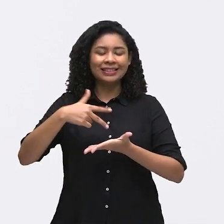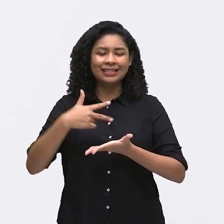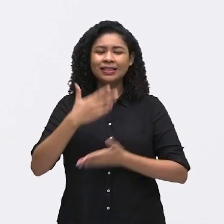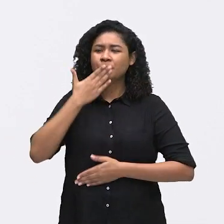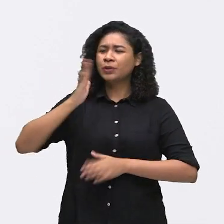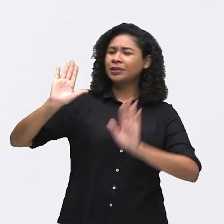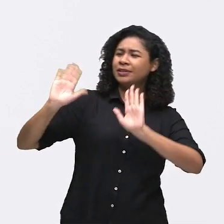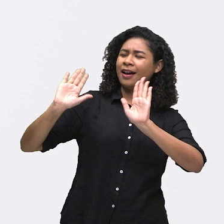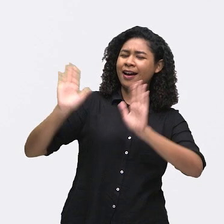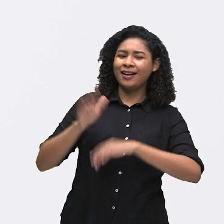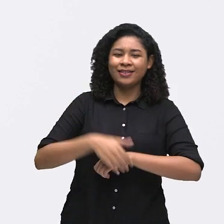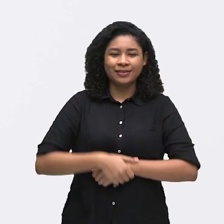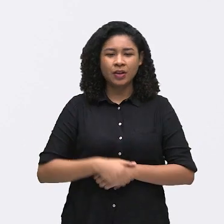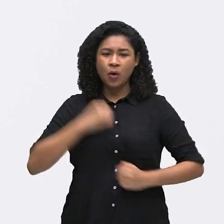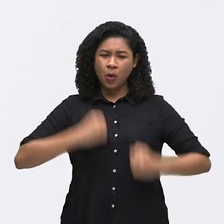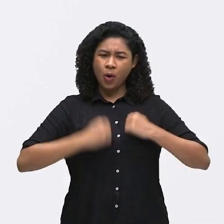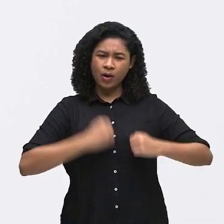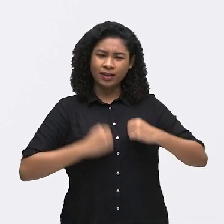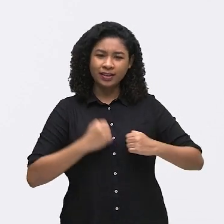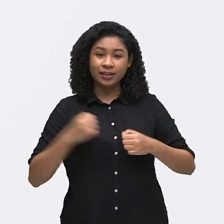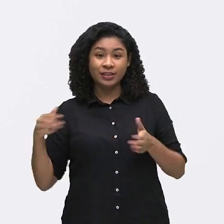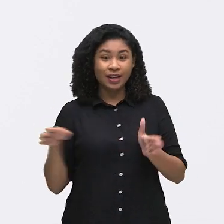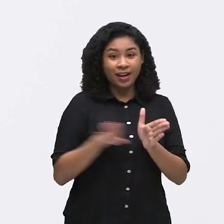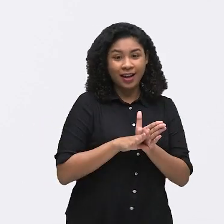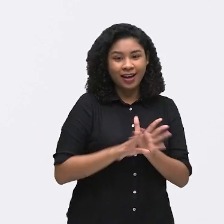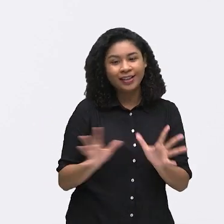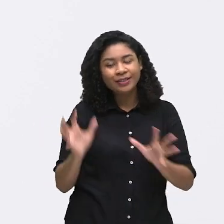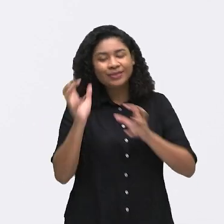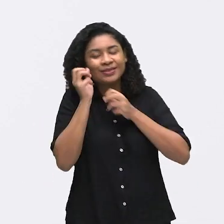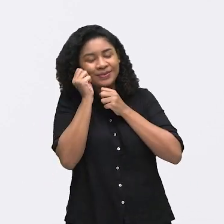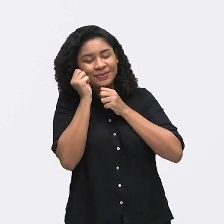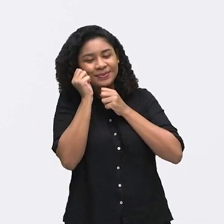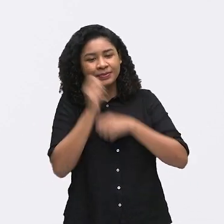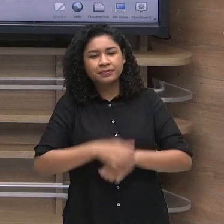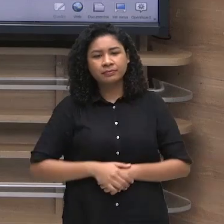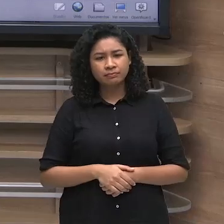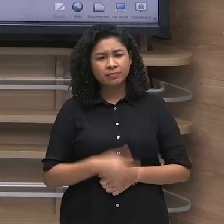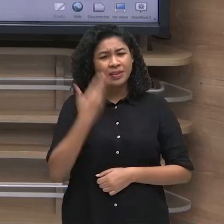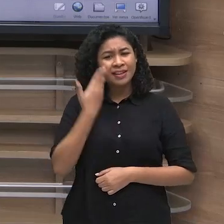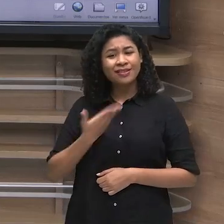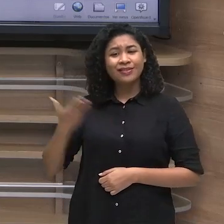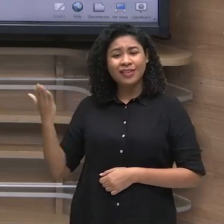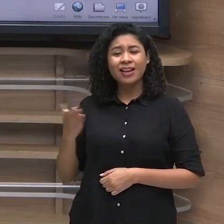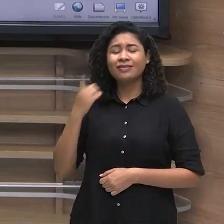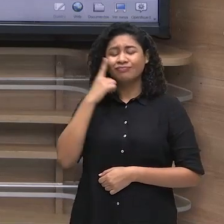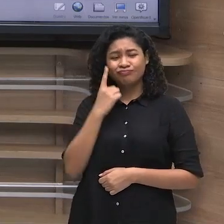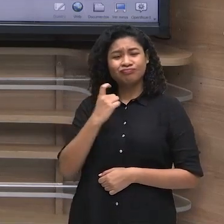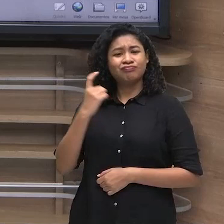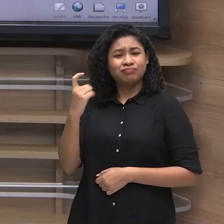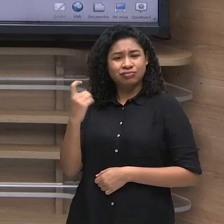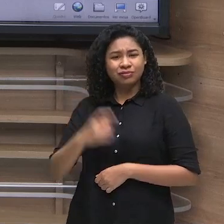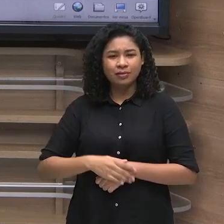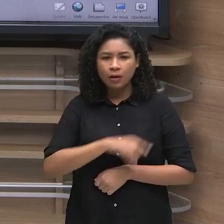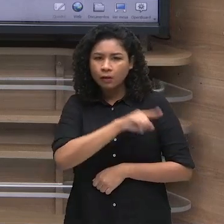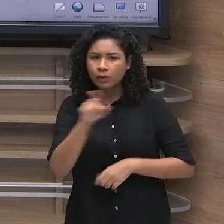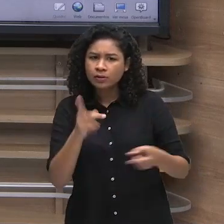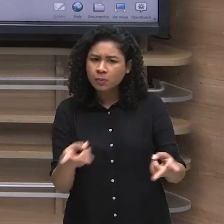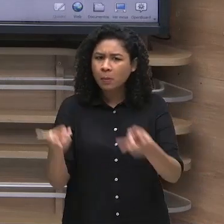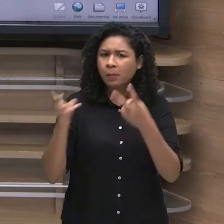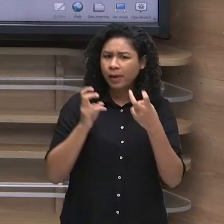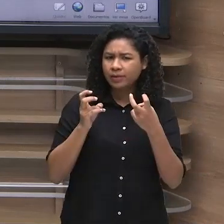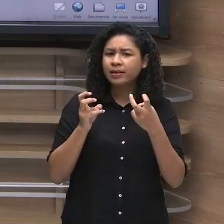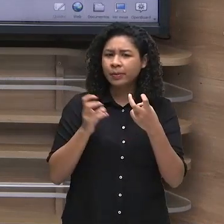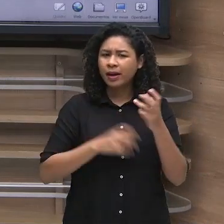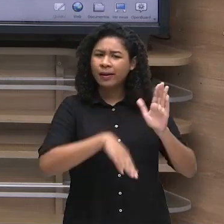despedi, corri, cheguei, dormi. Olha que interessante, gente. Vocês perceberam que